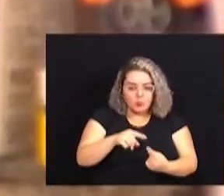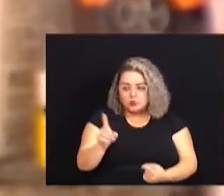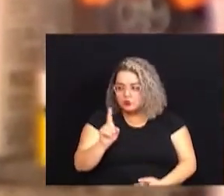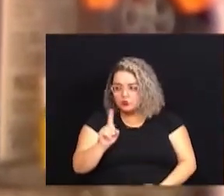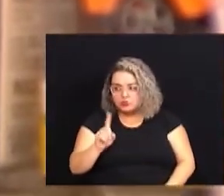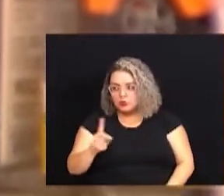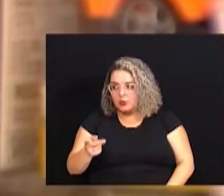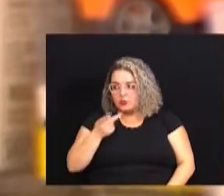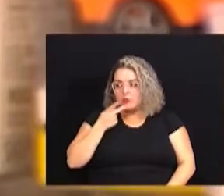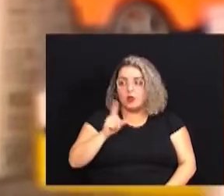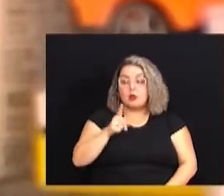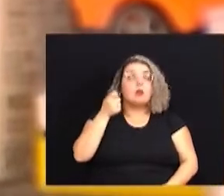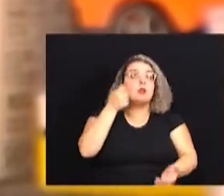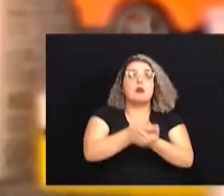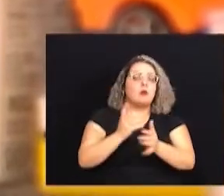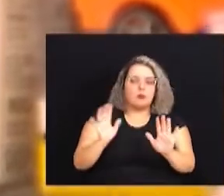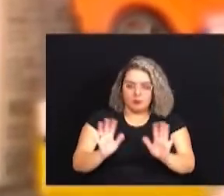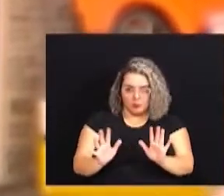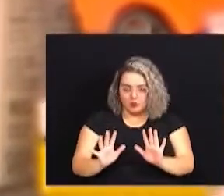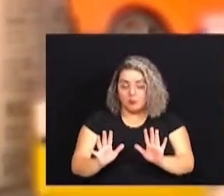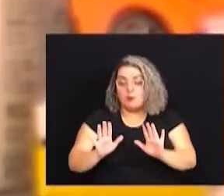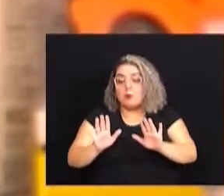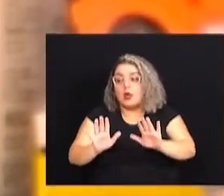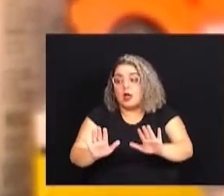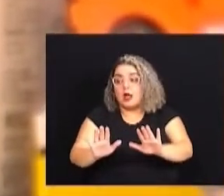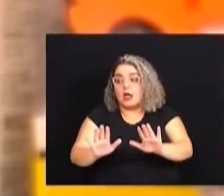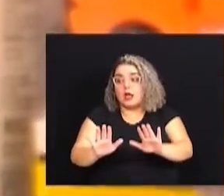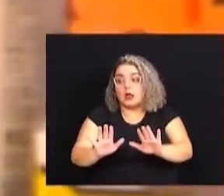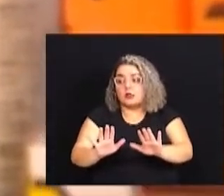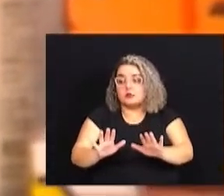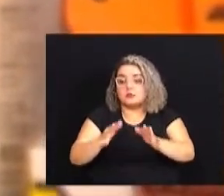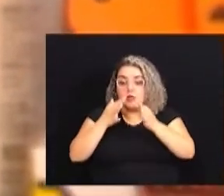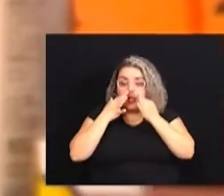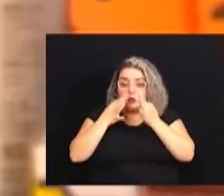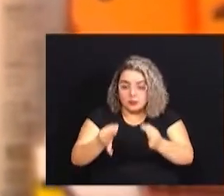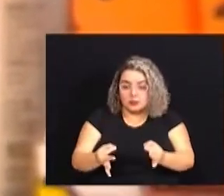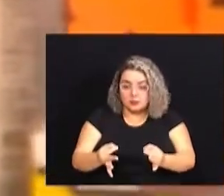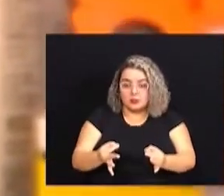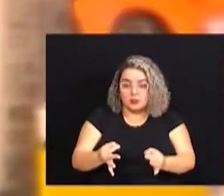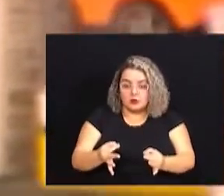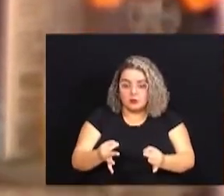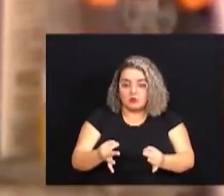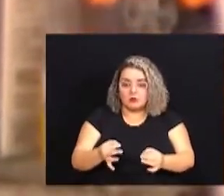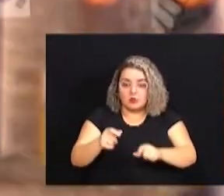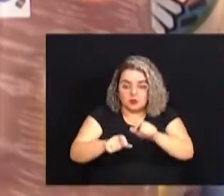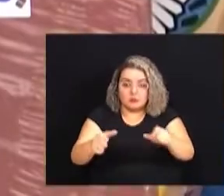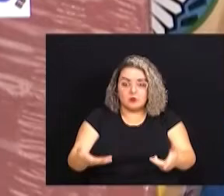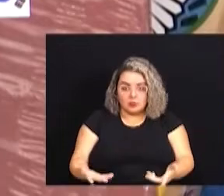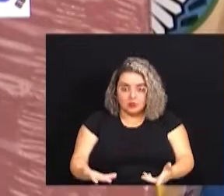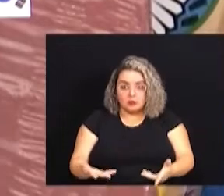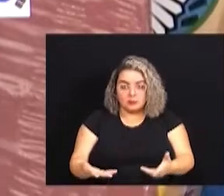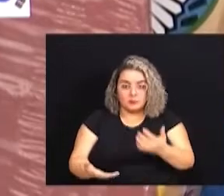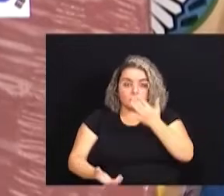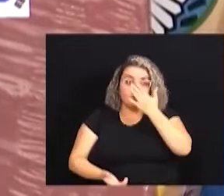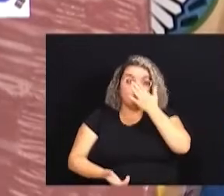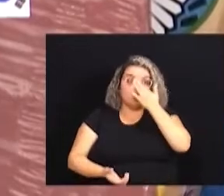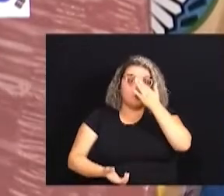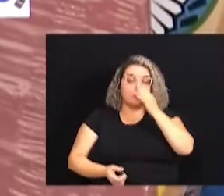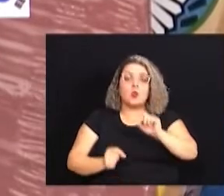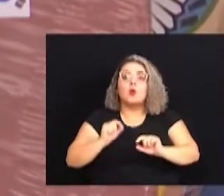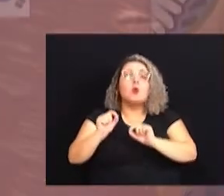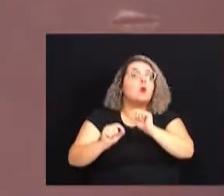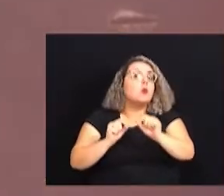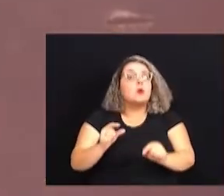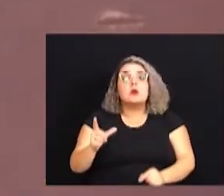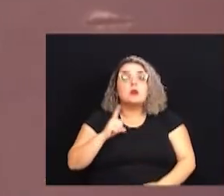gente dizer não compre, mas é chamar a atenção das pessoas para levar em consideração